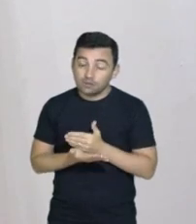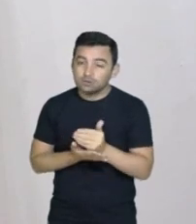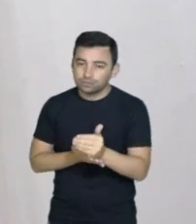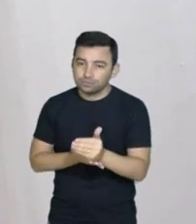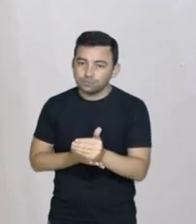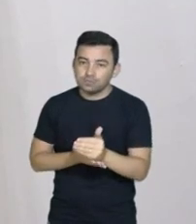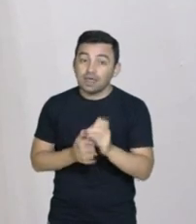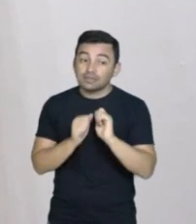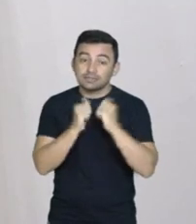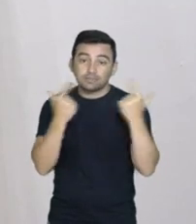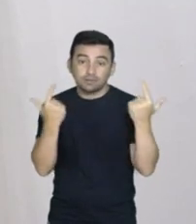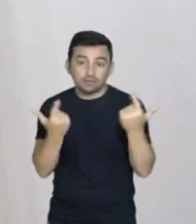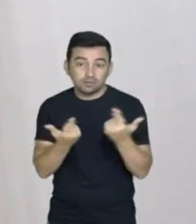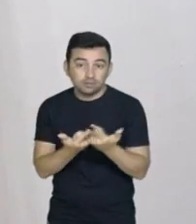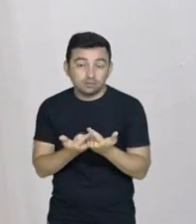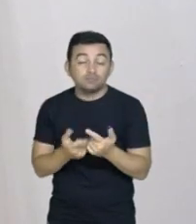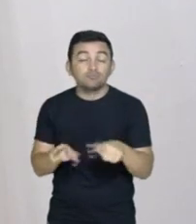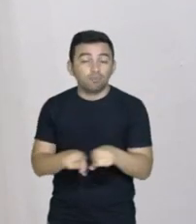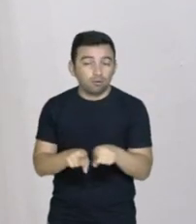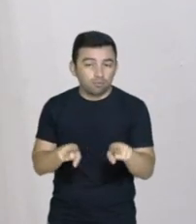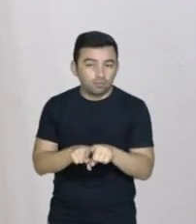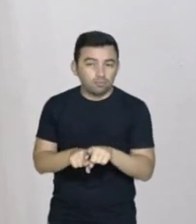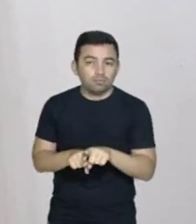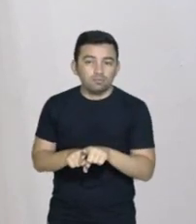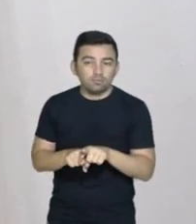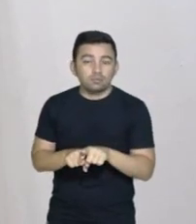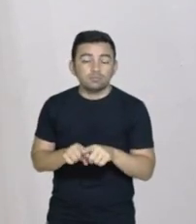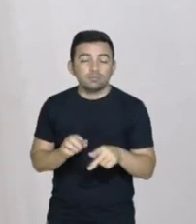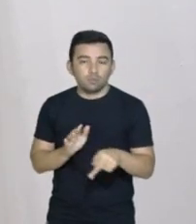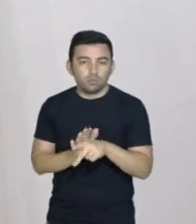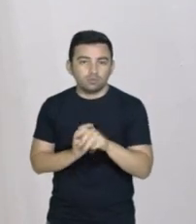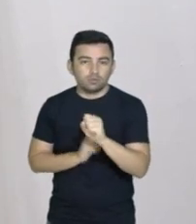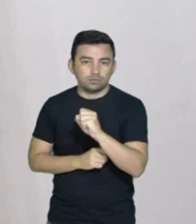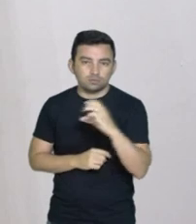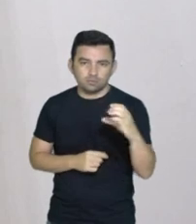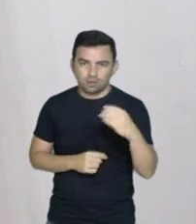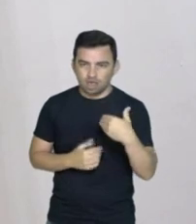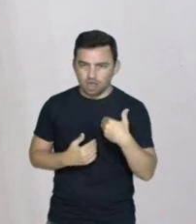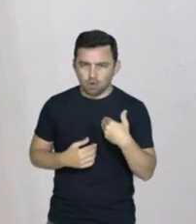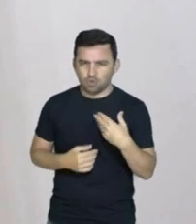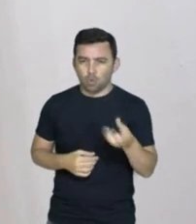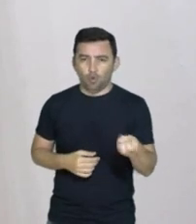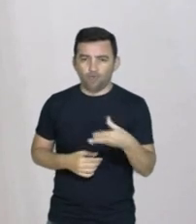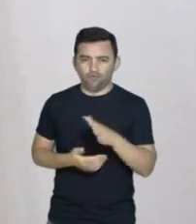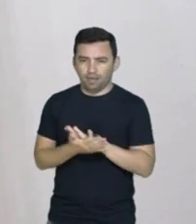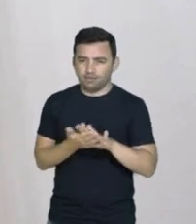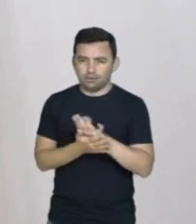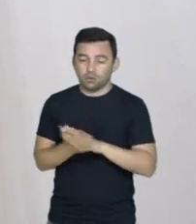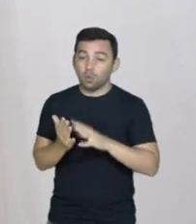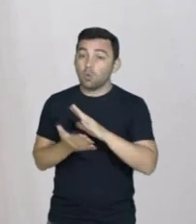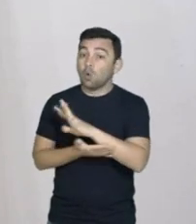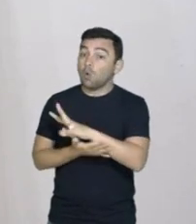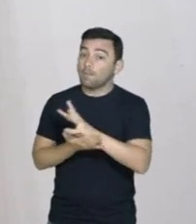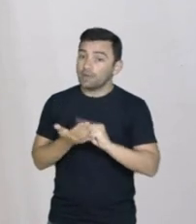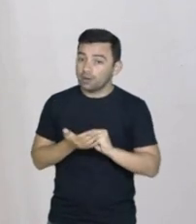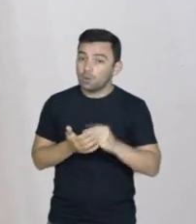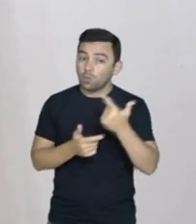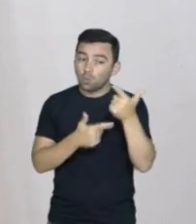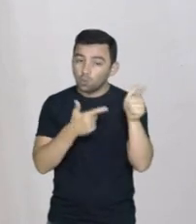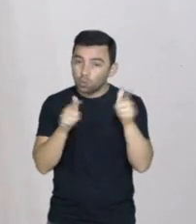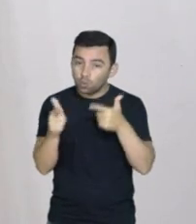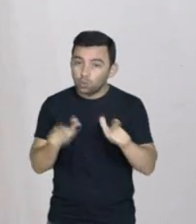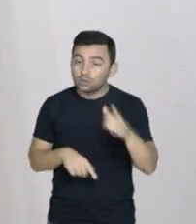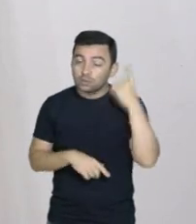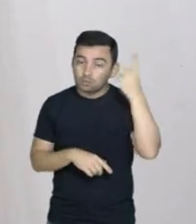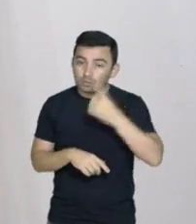Assembleia legislativas de Santa Catarina eu aqui não tô inovando nada só tô copiando o que deputados estaduais